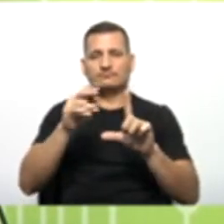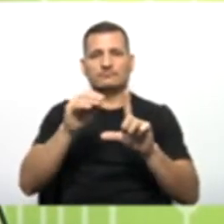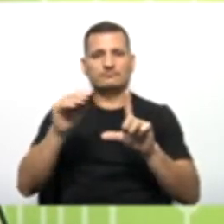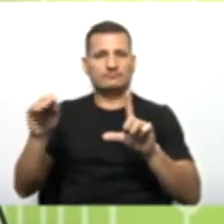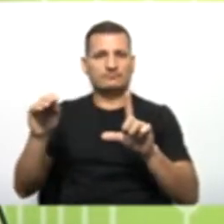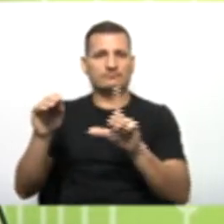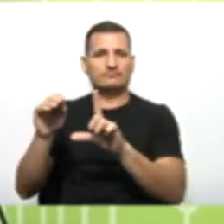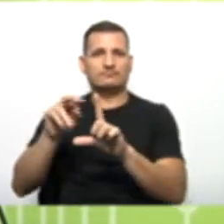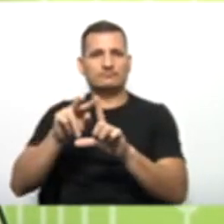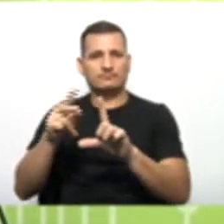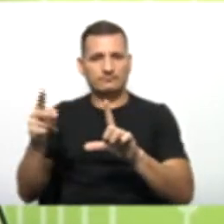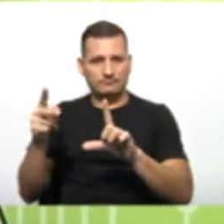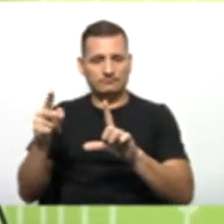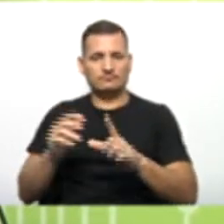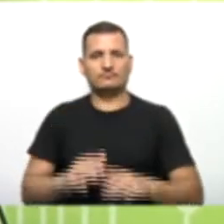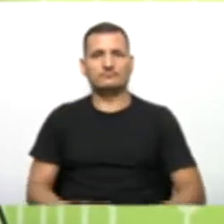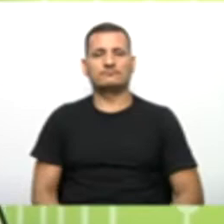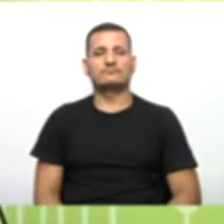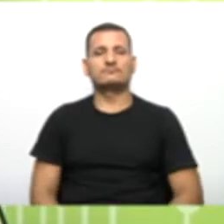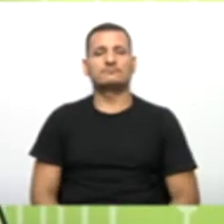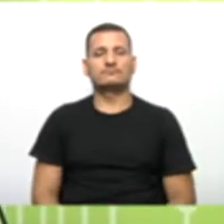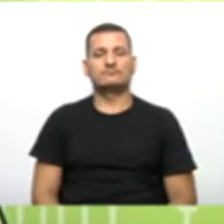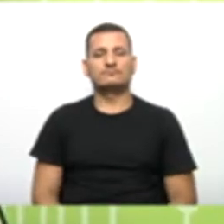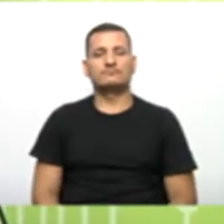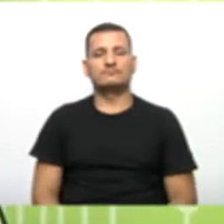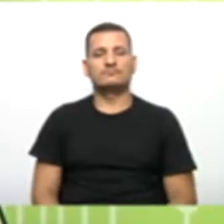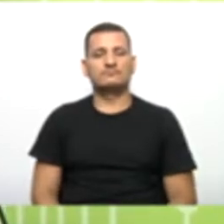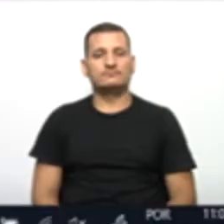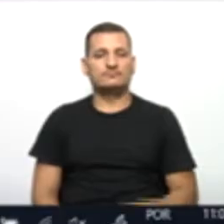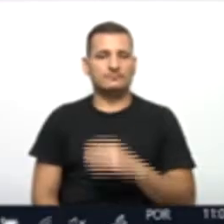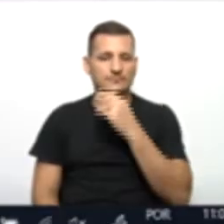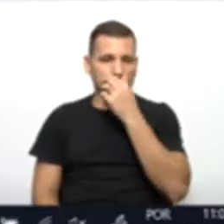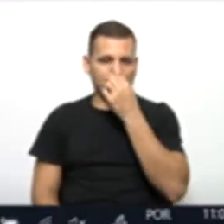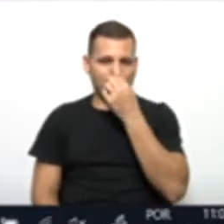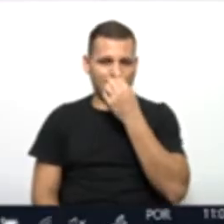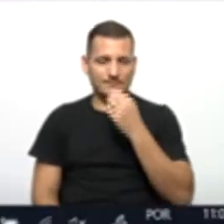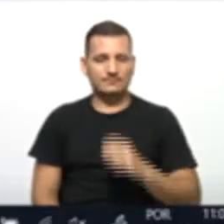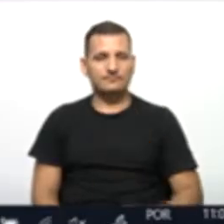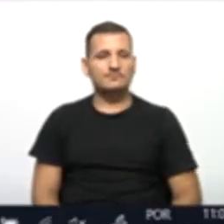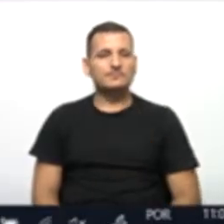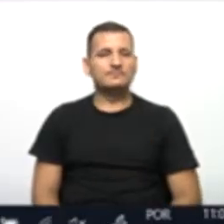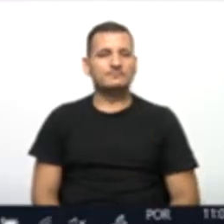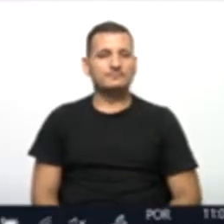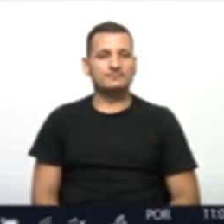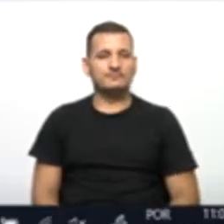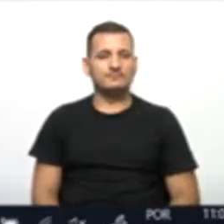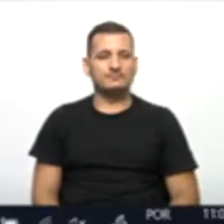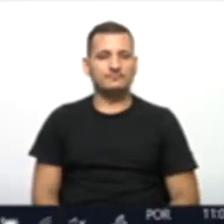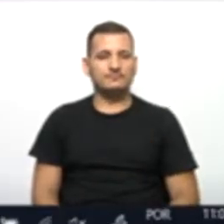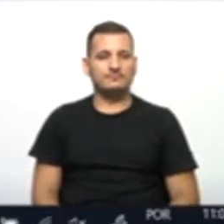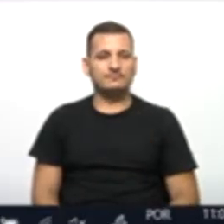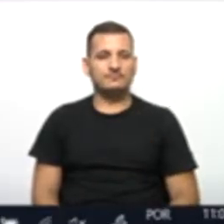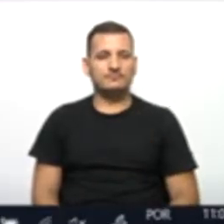página nova que nós vamos utilizar certo então vamos lá vamos lá dar uma olhada que nosso código